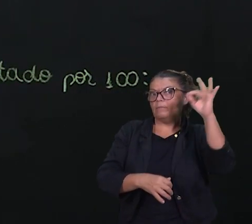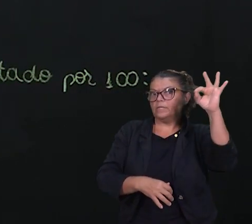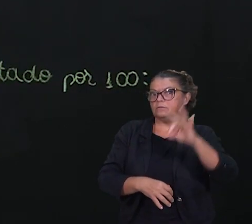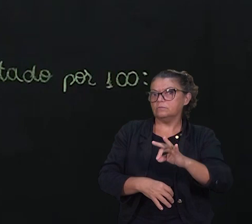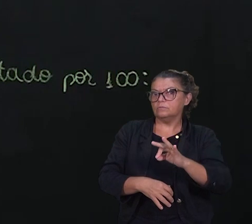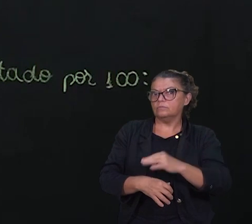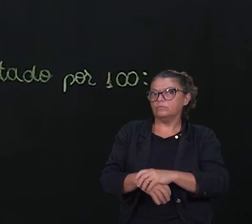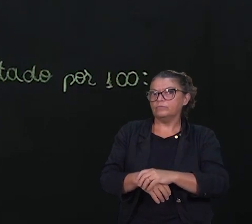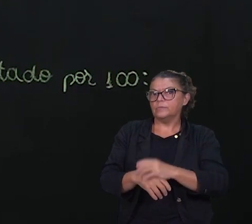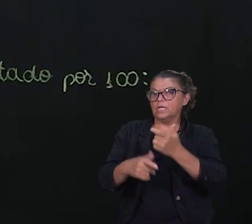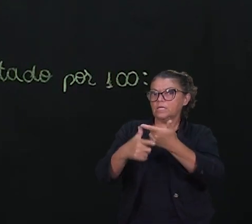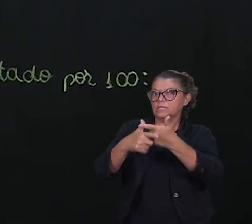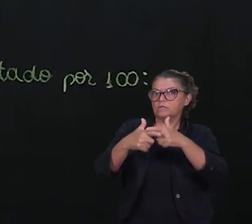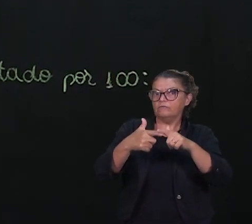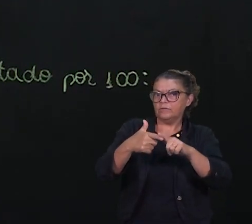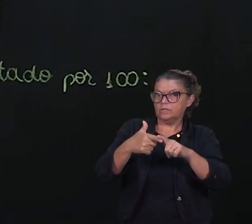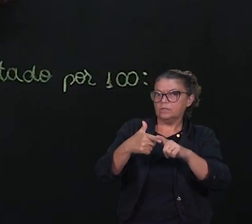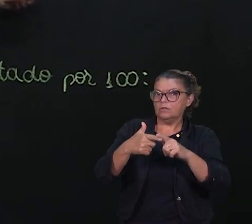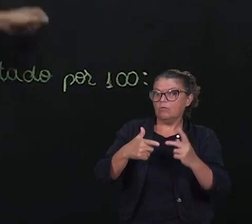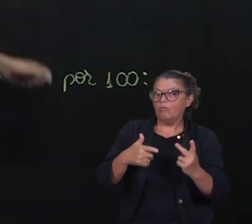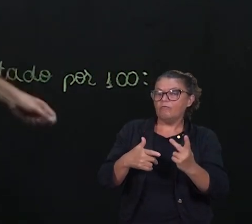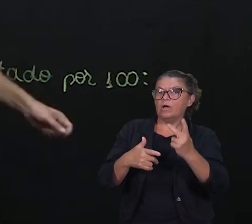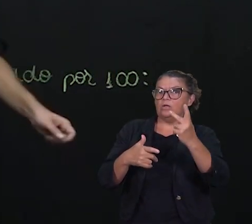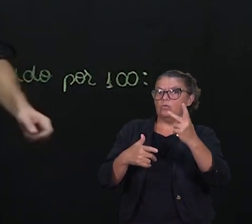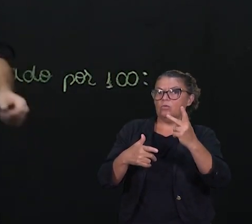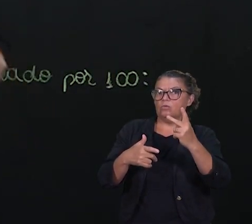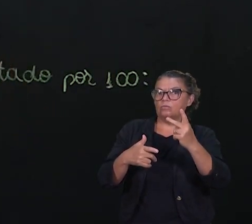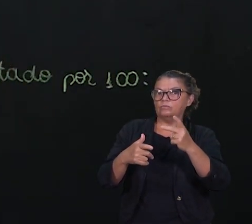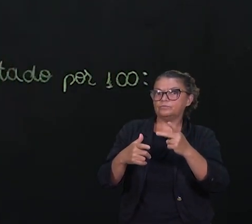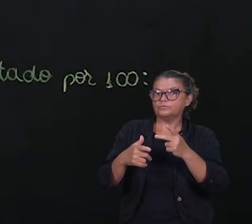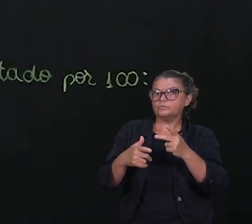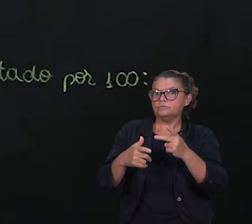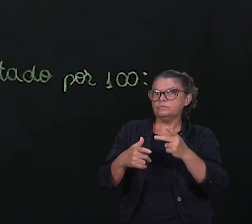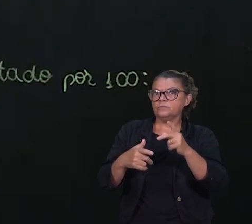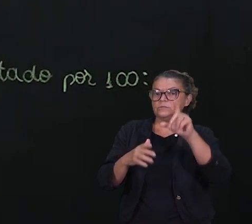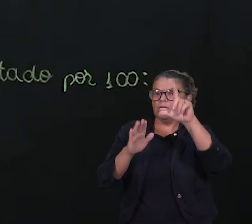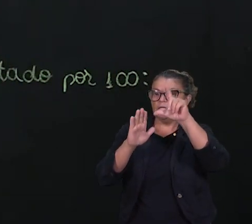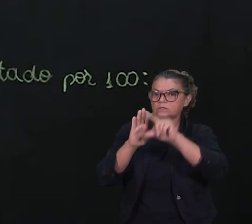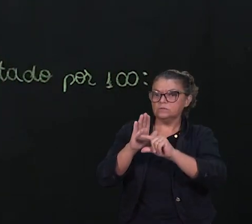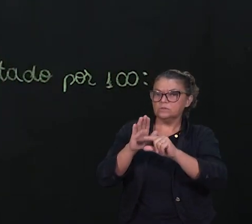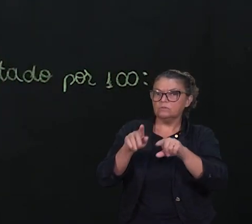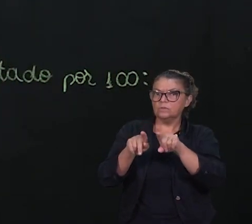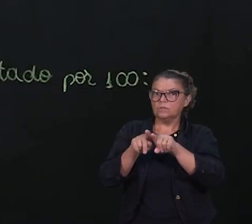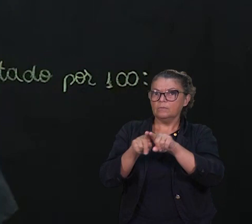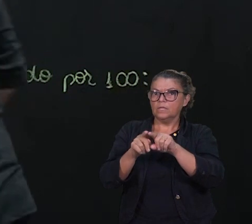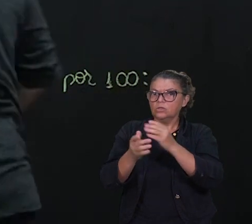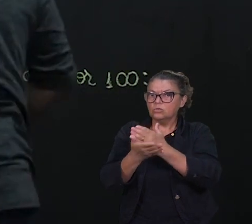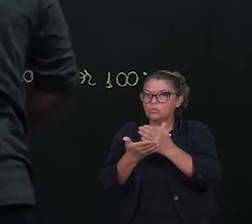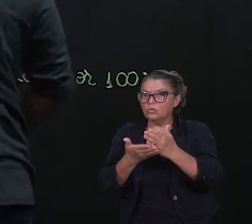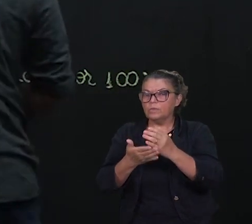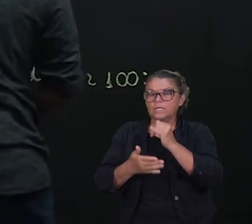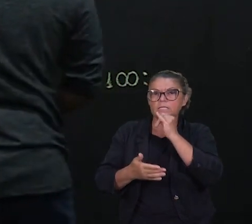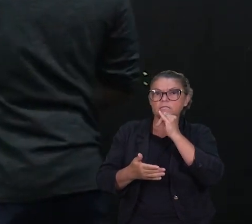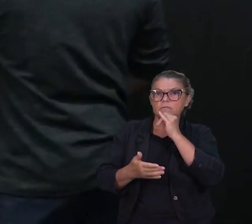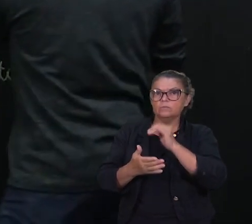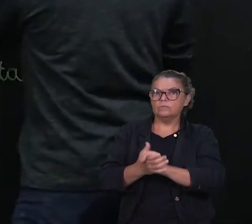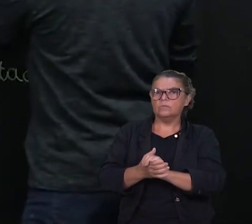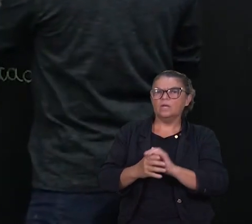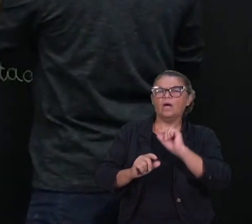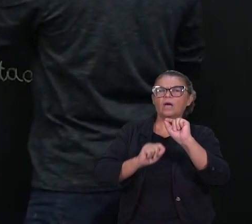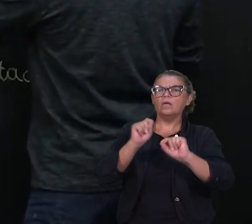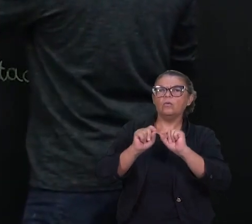percentual? Divida o valor da redução pelo valor inicial. O que isso quer dizer, então? O que é